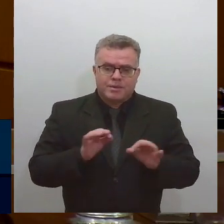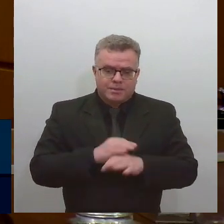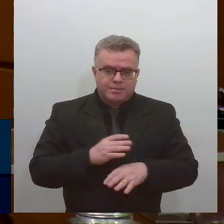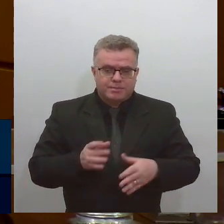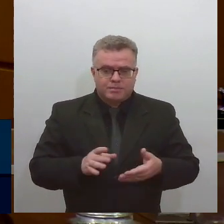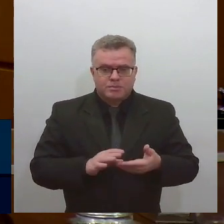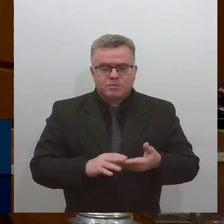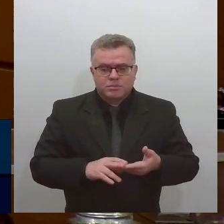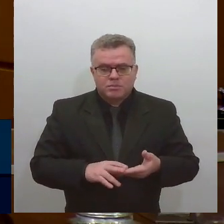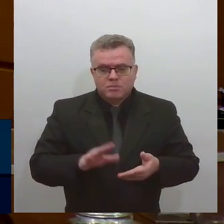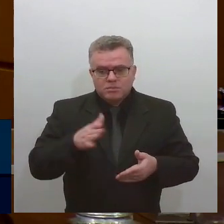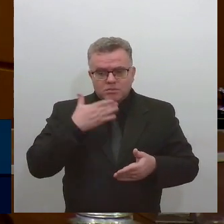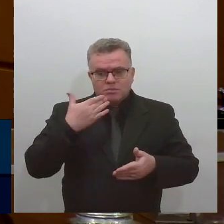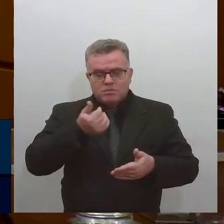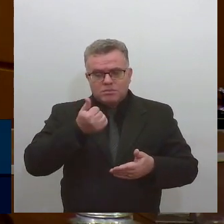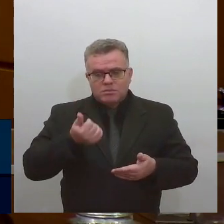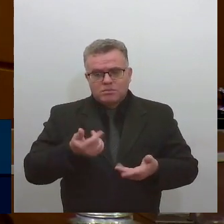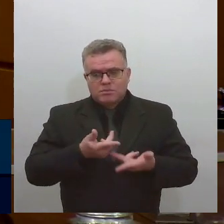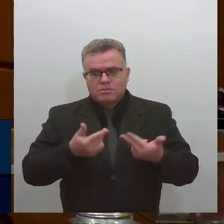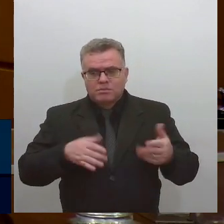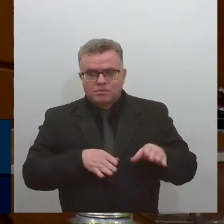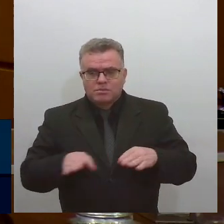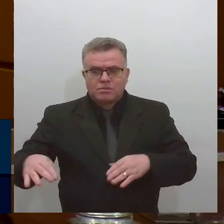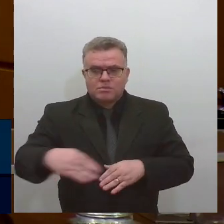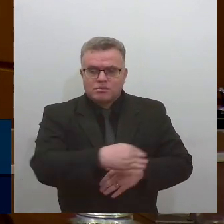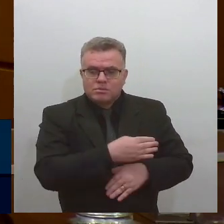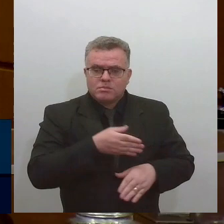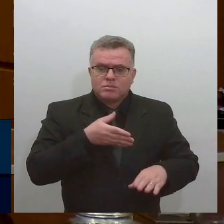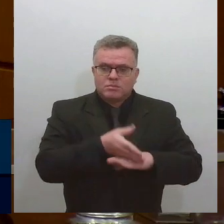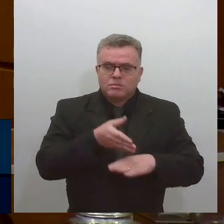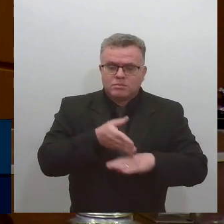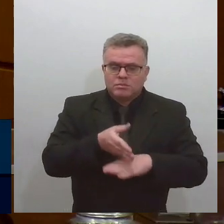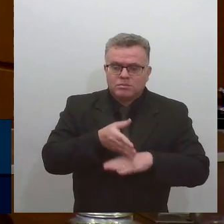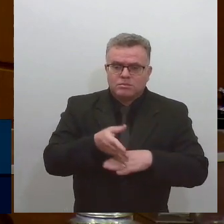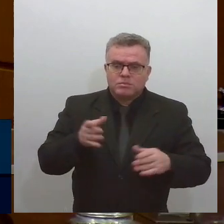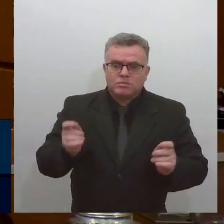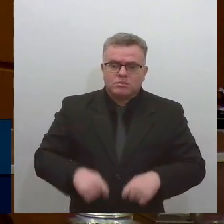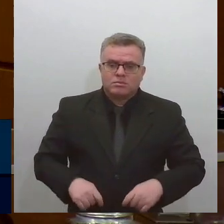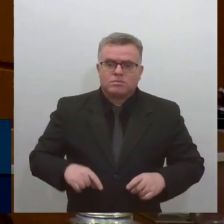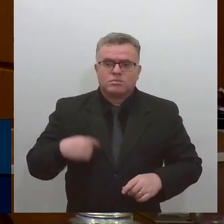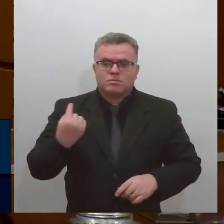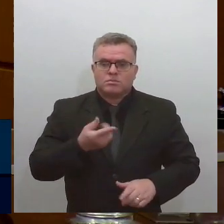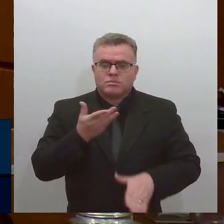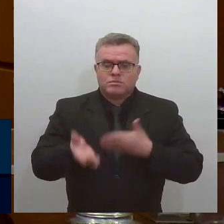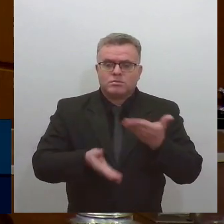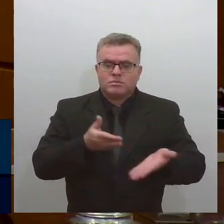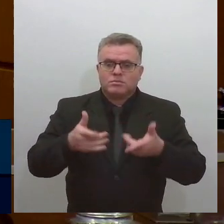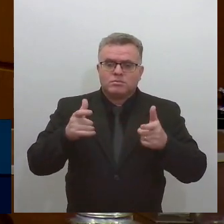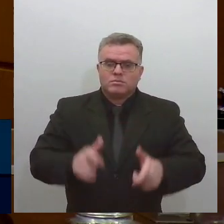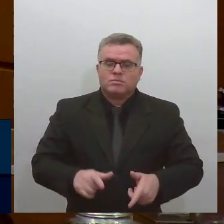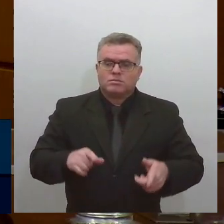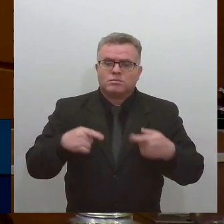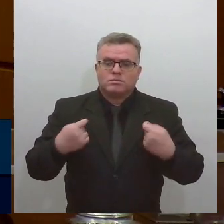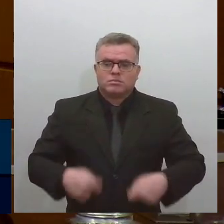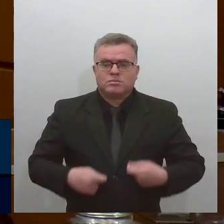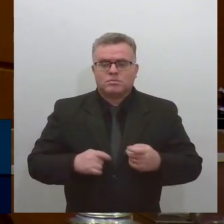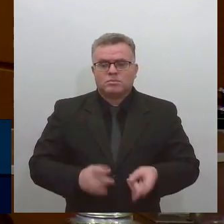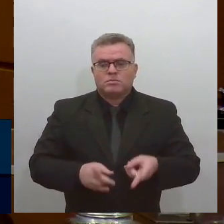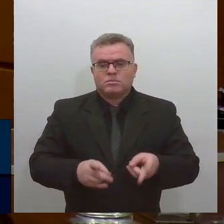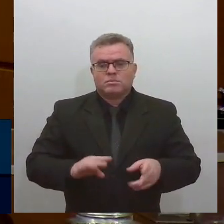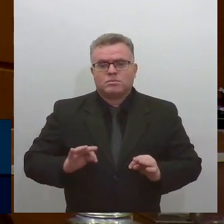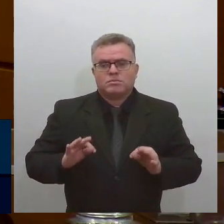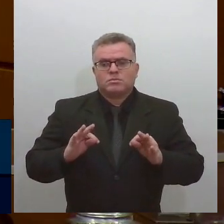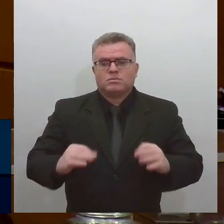acessos então com isso nós conseguimos tratar dentro das necessidades todo o trecho rodoviário da 235 aqui